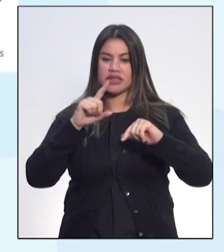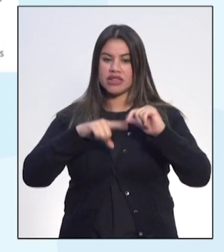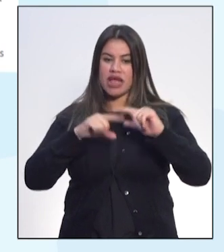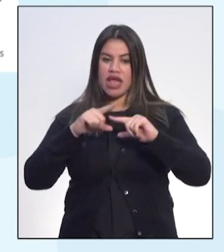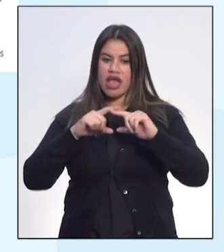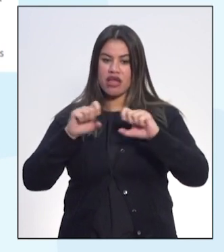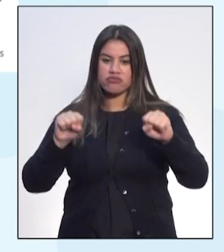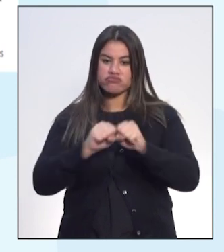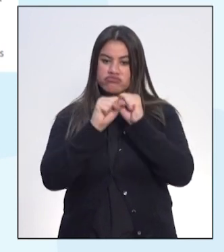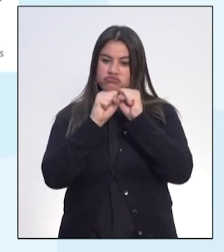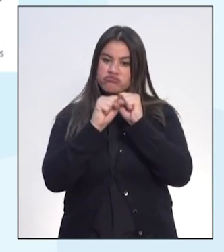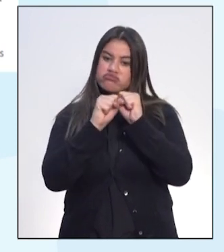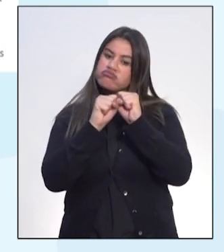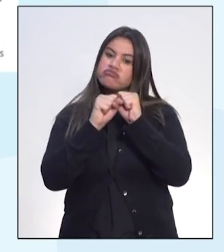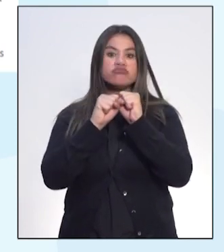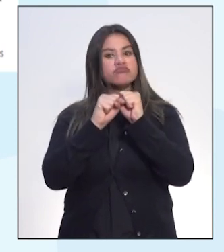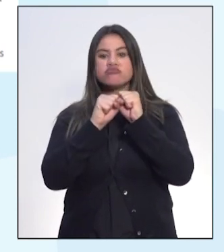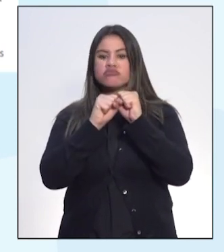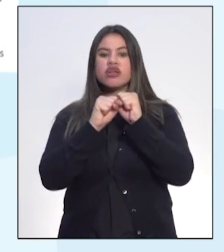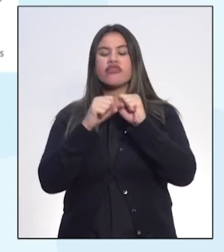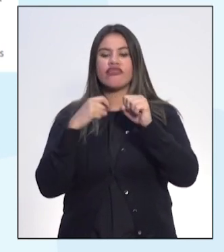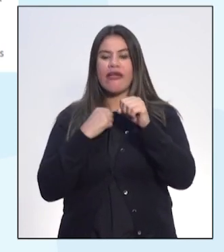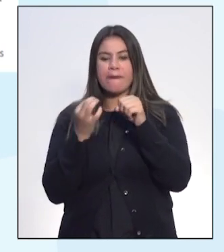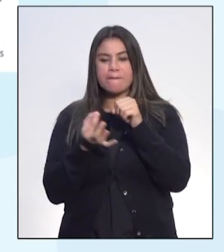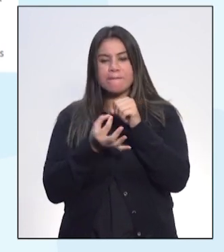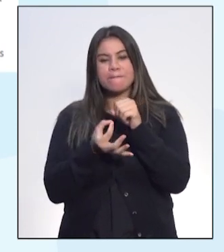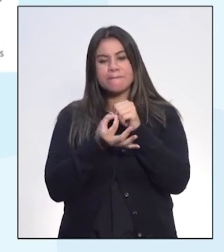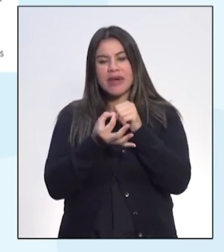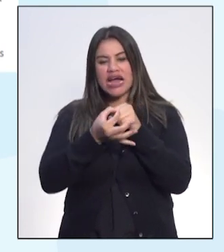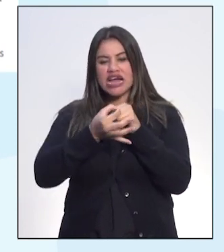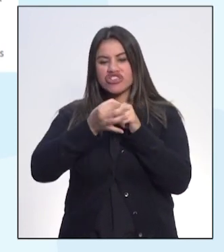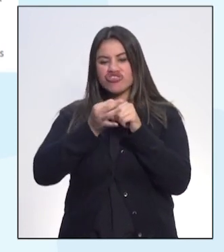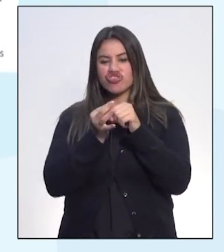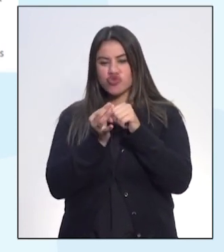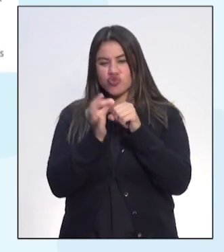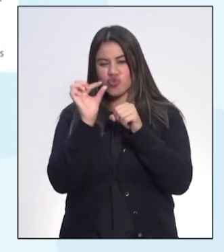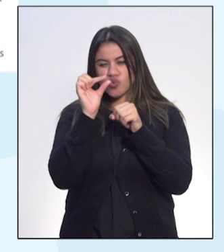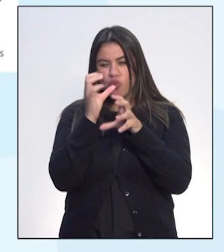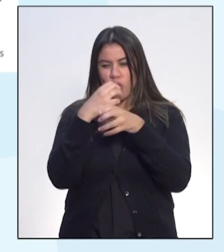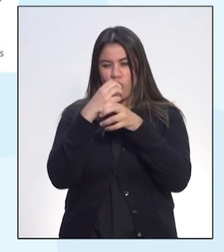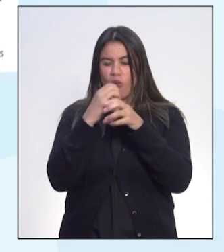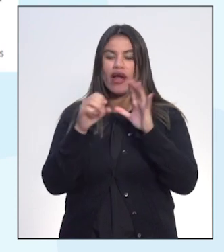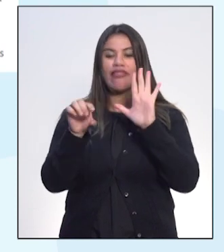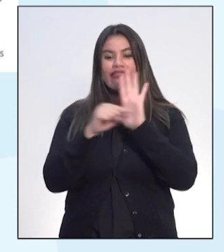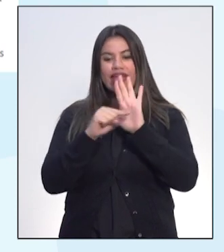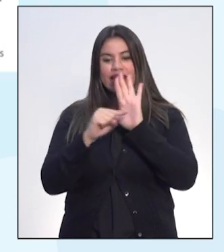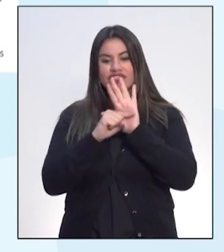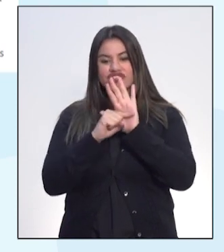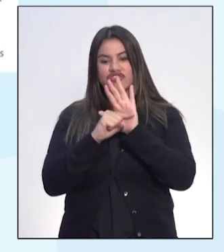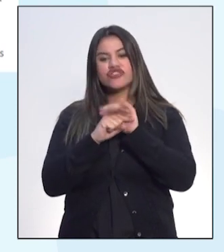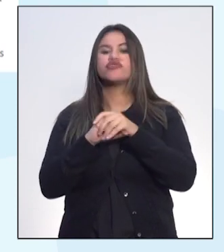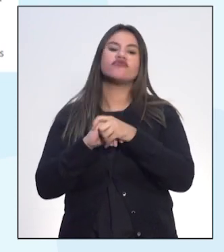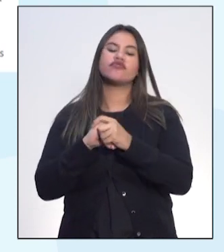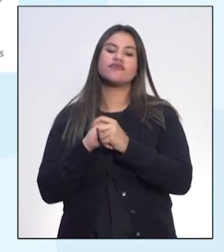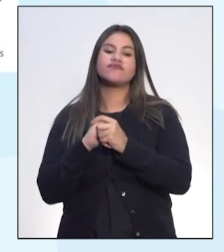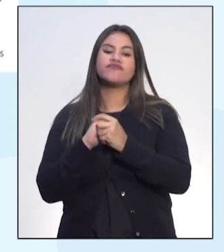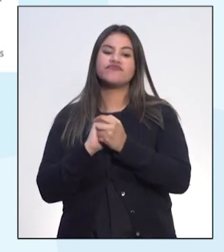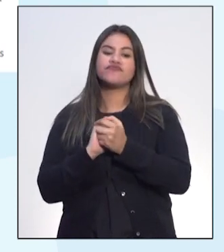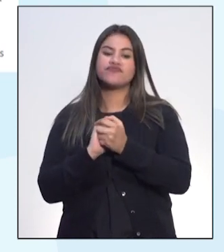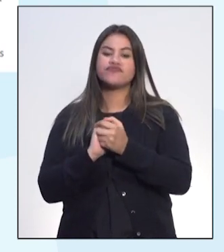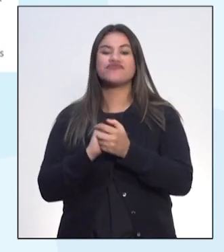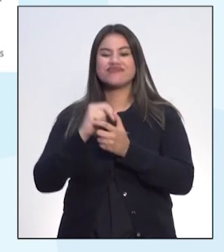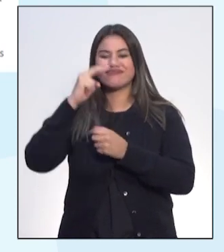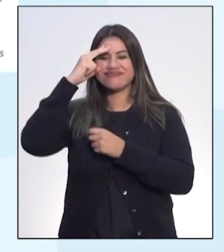indestrutível, né? Pelo contrário, ele já falou que tinha partículas negativas. Ele foi reconhecido como o pai do elétron.